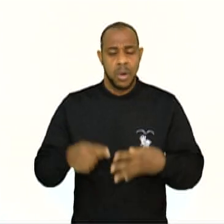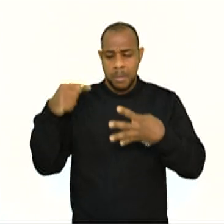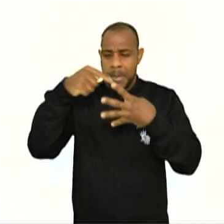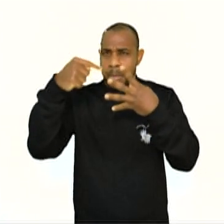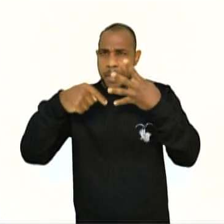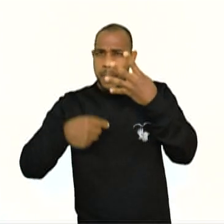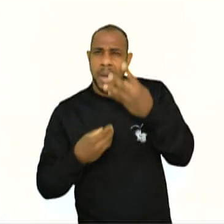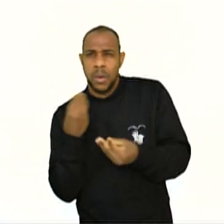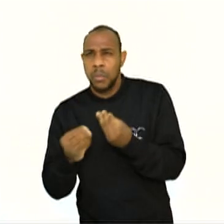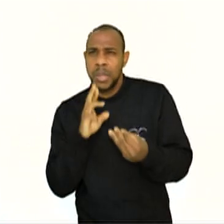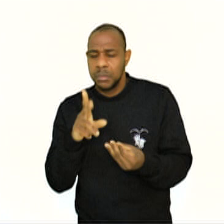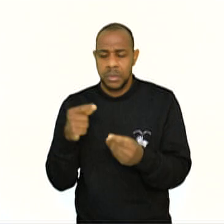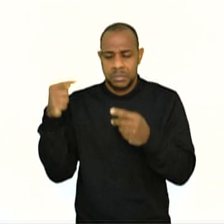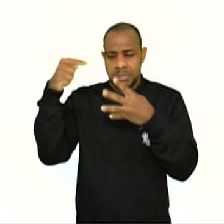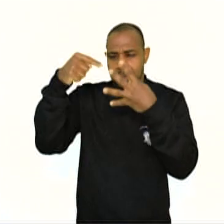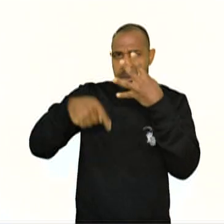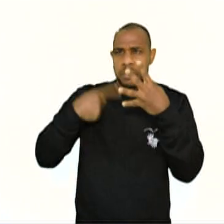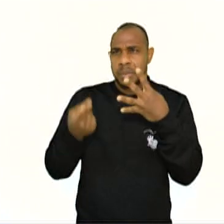pouquinho corrigimos.